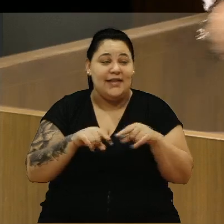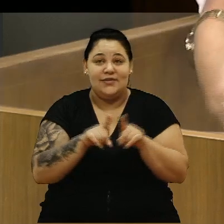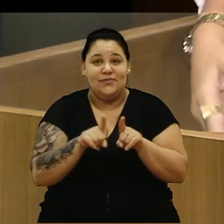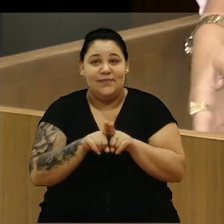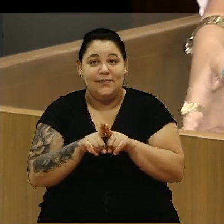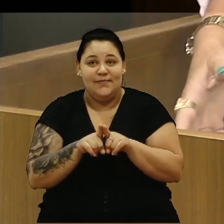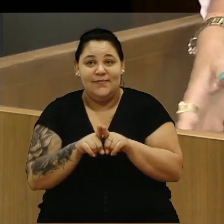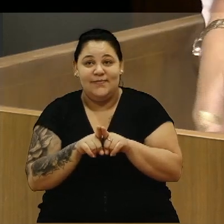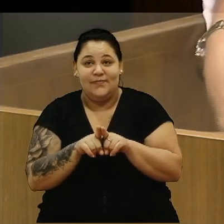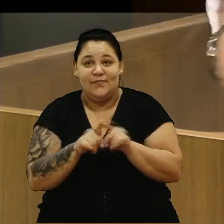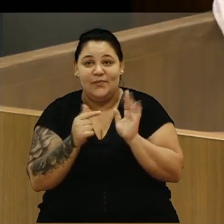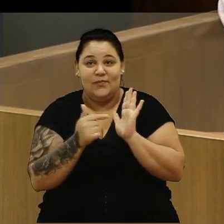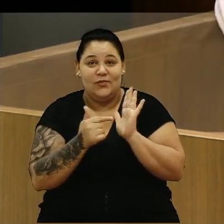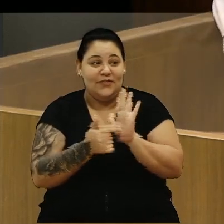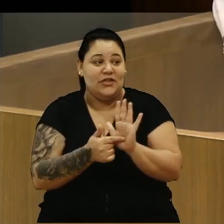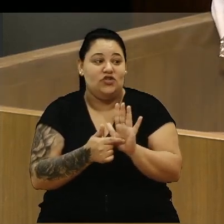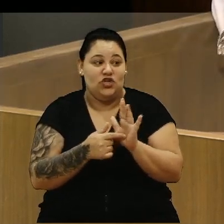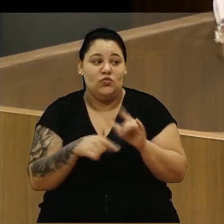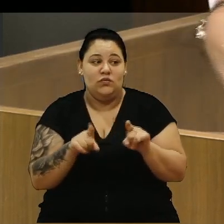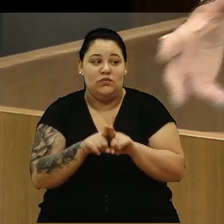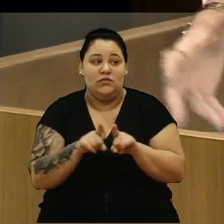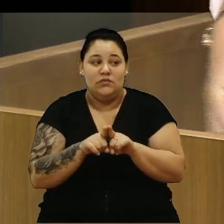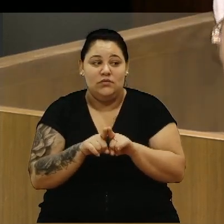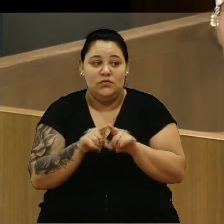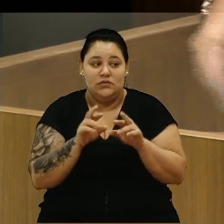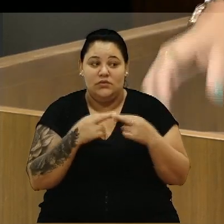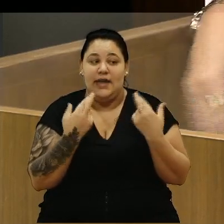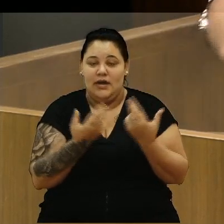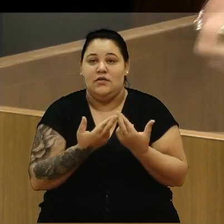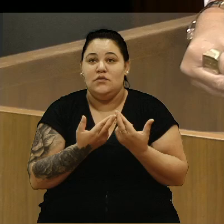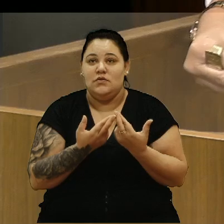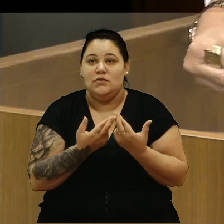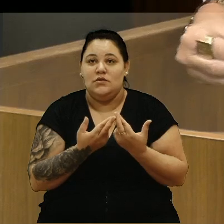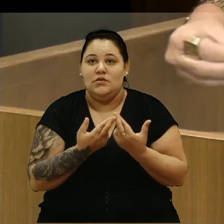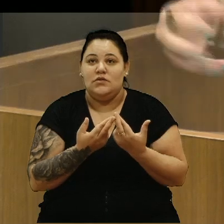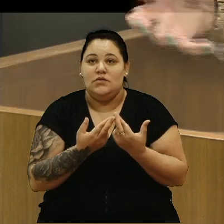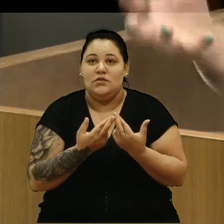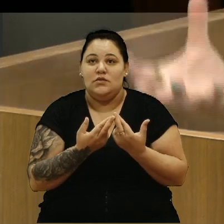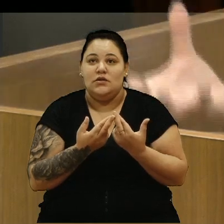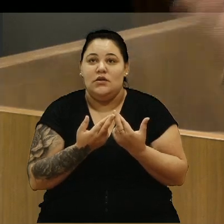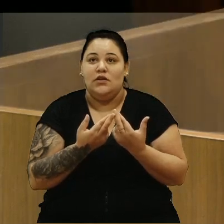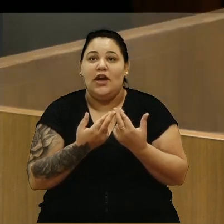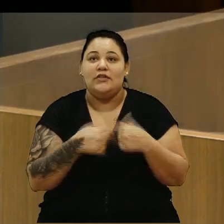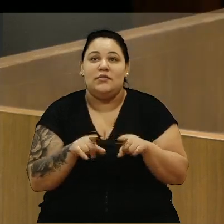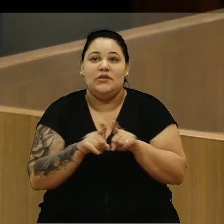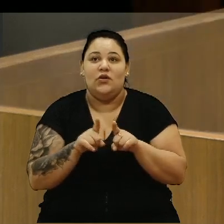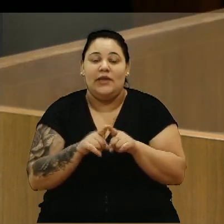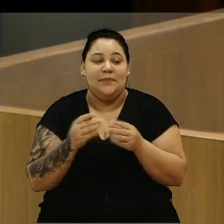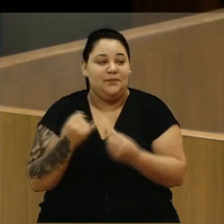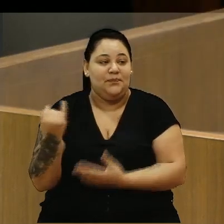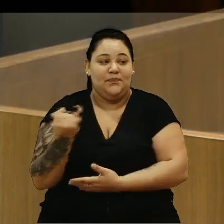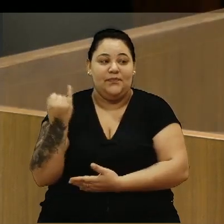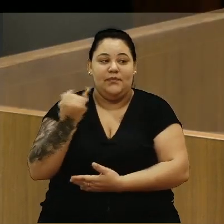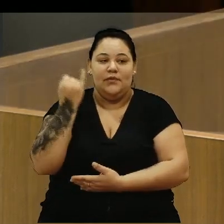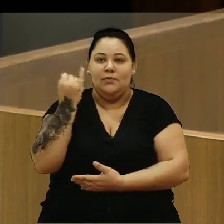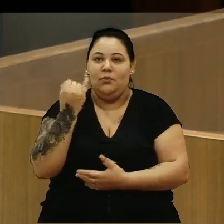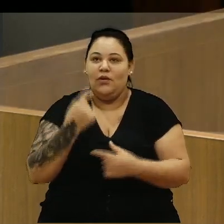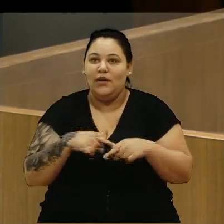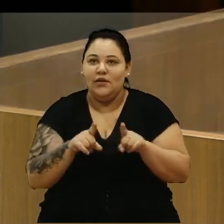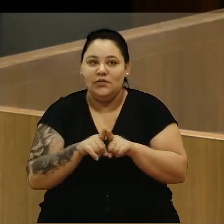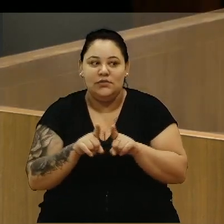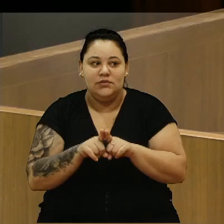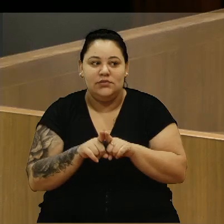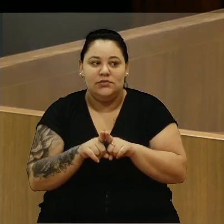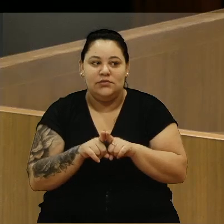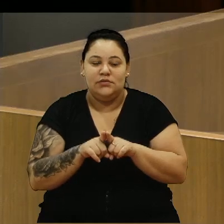apresentou isso numa reunião e nós achamos muito importante ter uma servidora que trabalhe junto